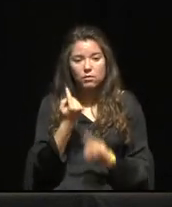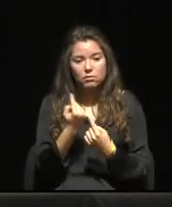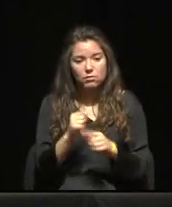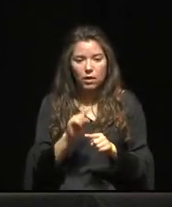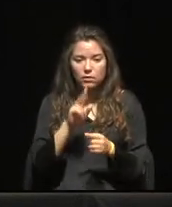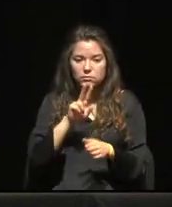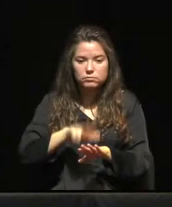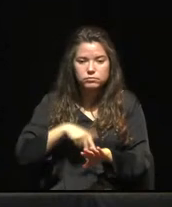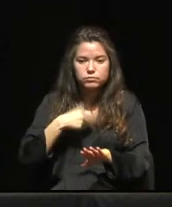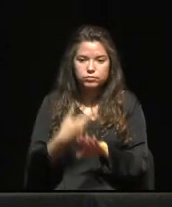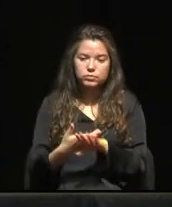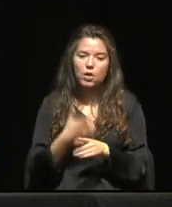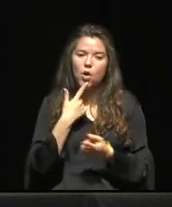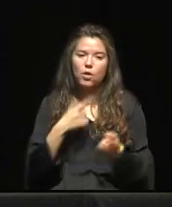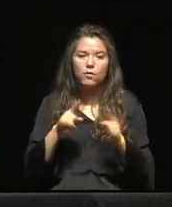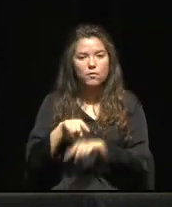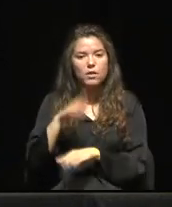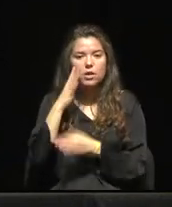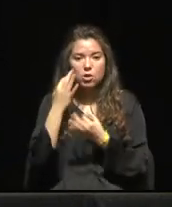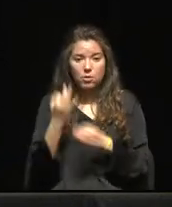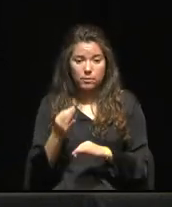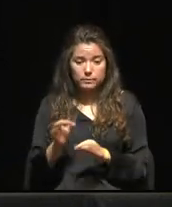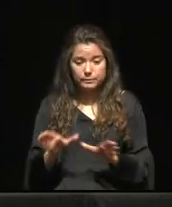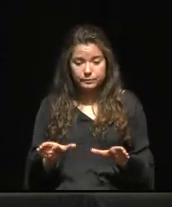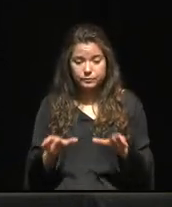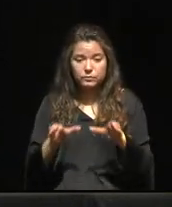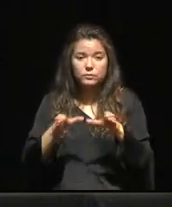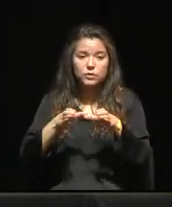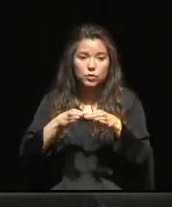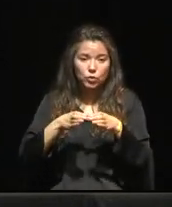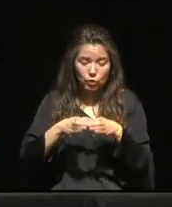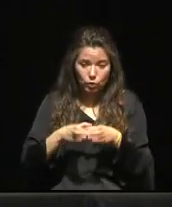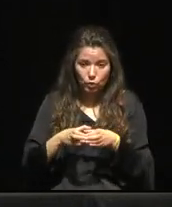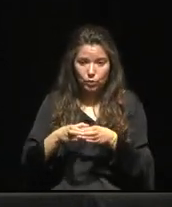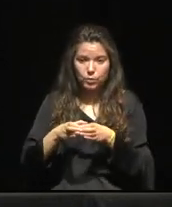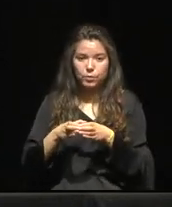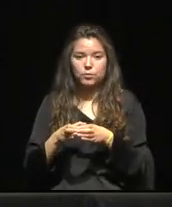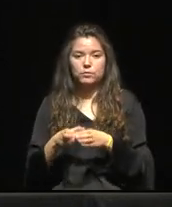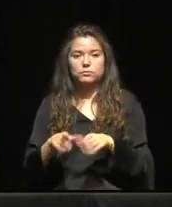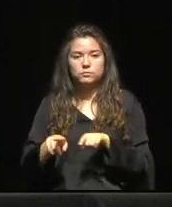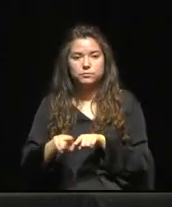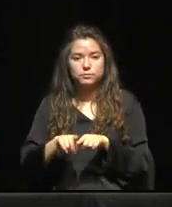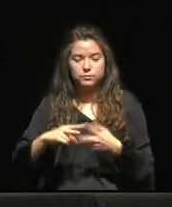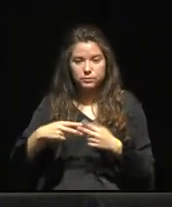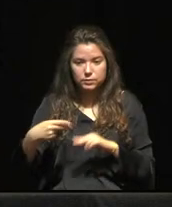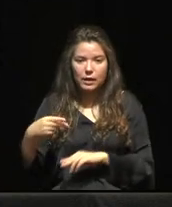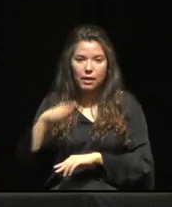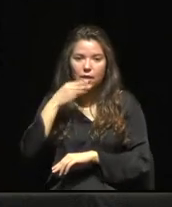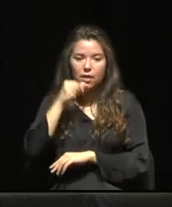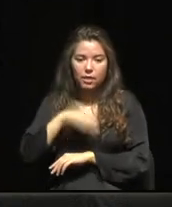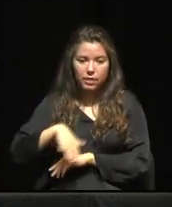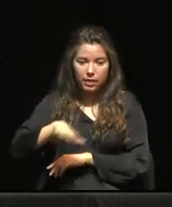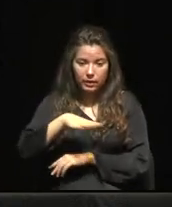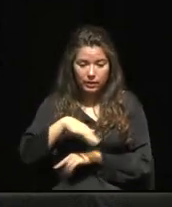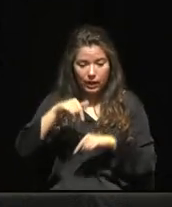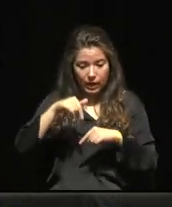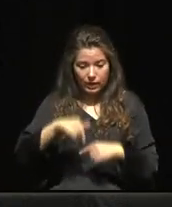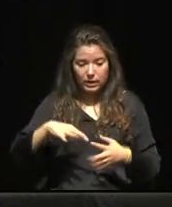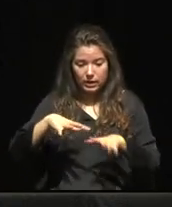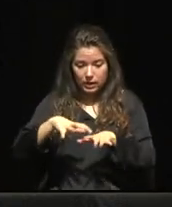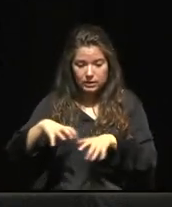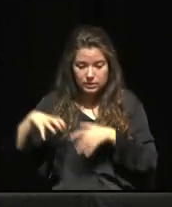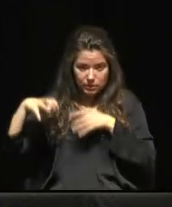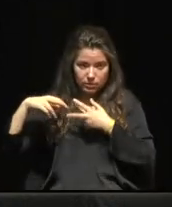rapidamente à normalidade assim o grupo Municipal do partido da terra propõe que a assembleia Municipal de Lisboa na sua sessão